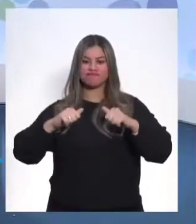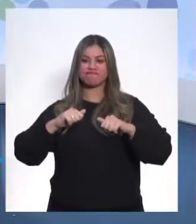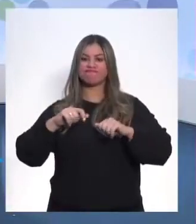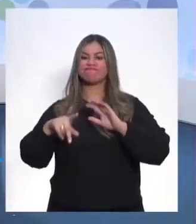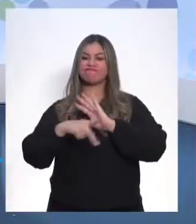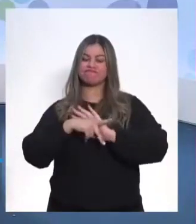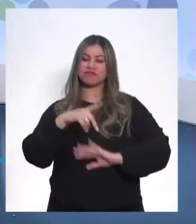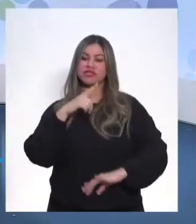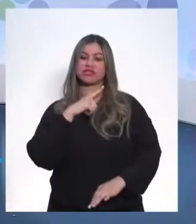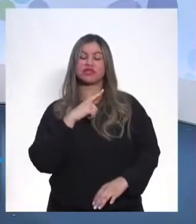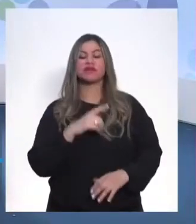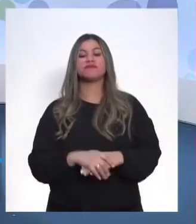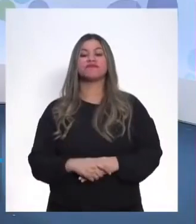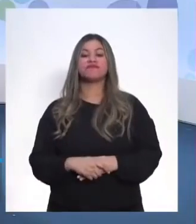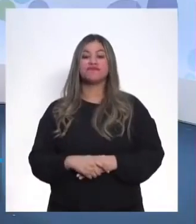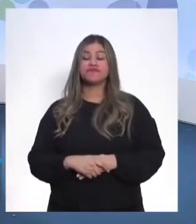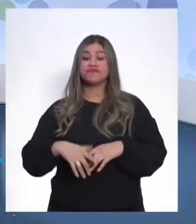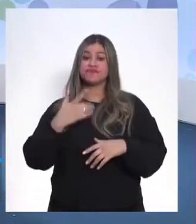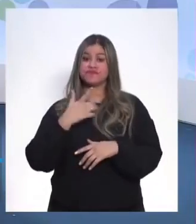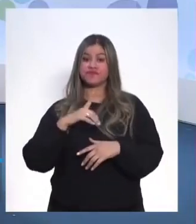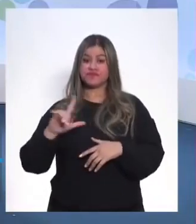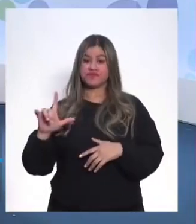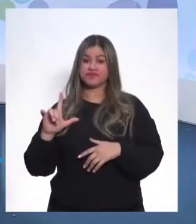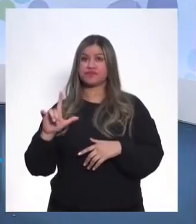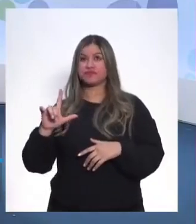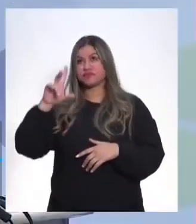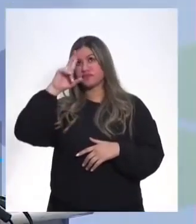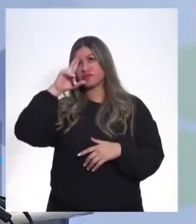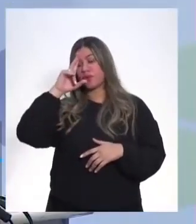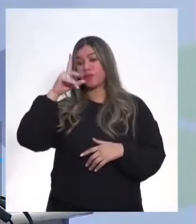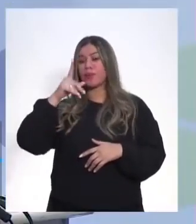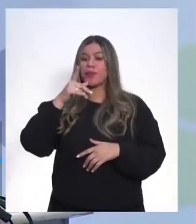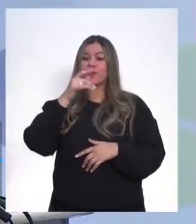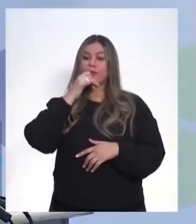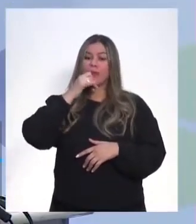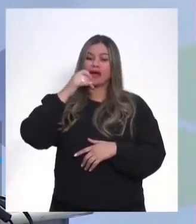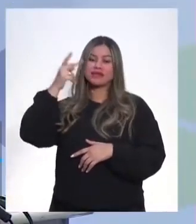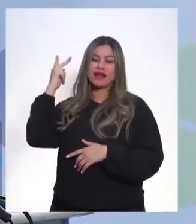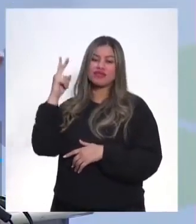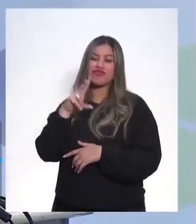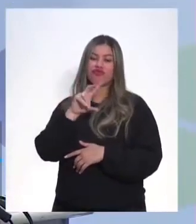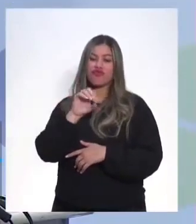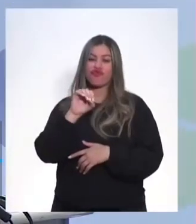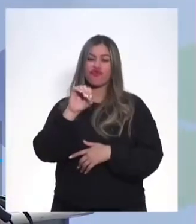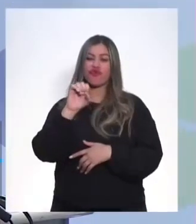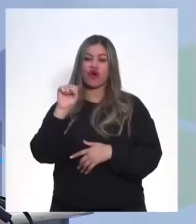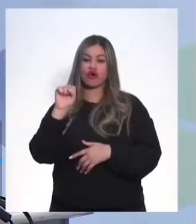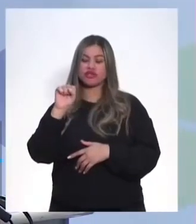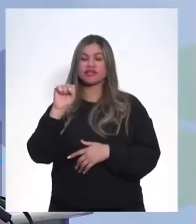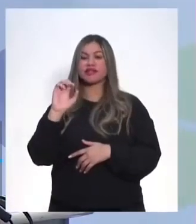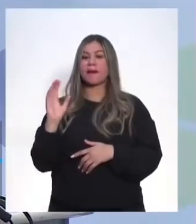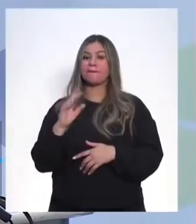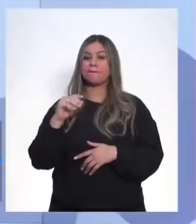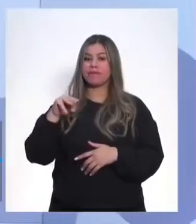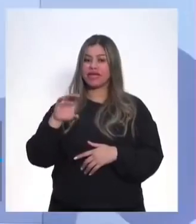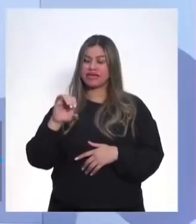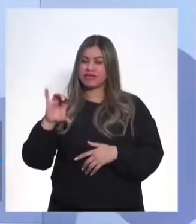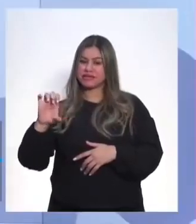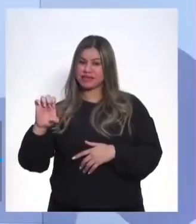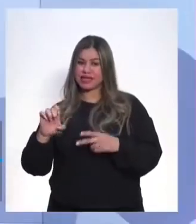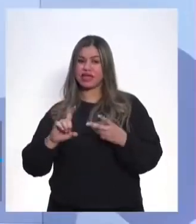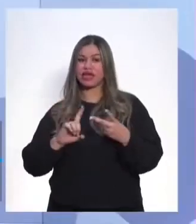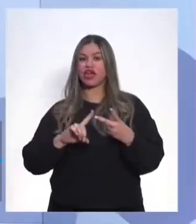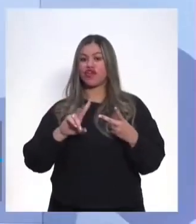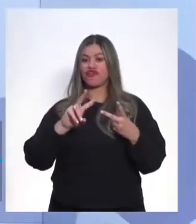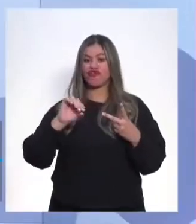de idioma com o passar do tempo, que nós, por exemplo, vossa mercê, vós mecê, você, e hoje Sim. é cê. É, porque a língua é viva, ela Você